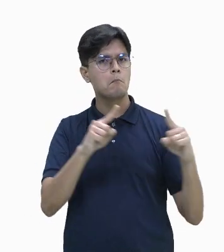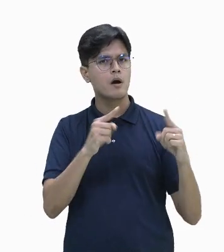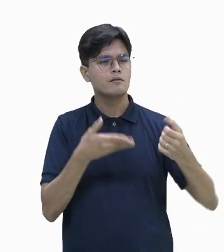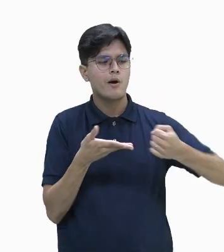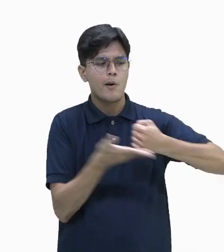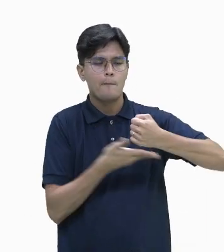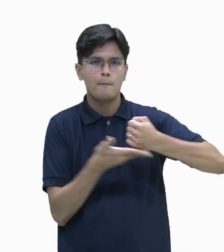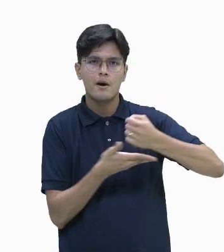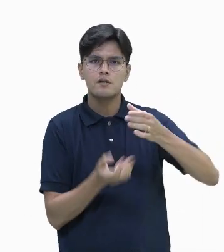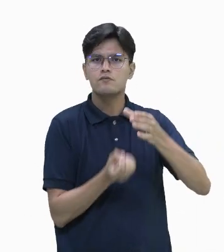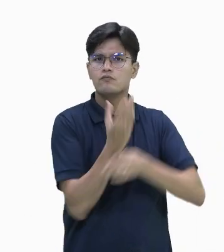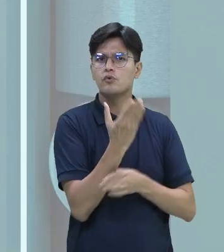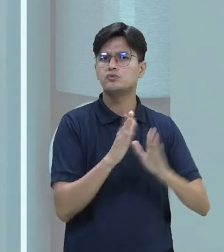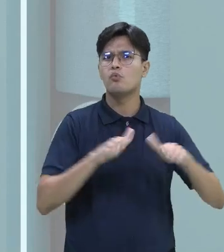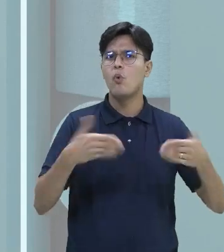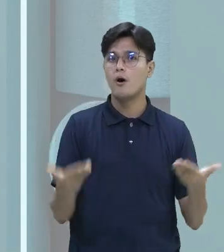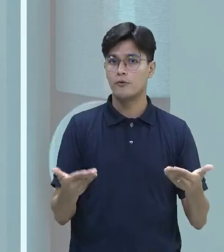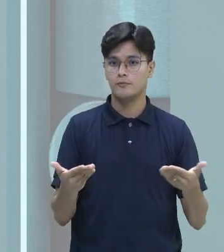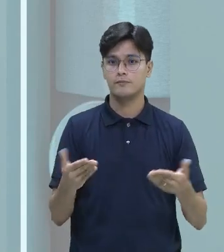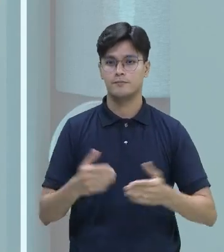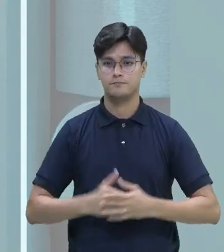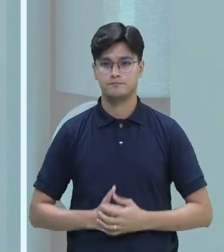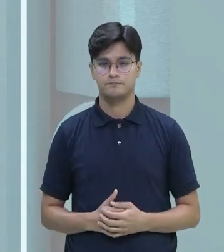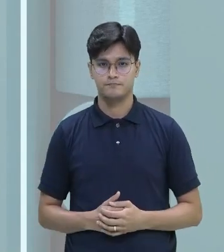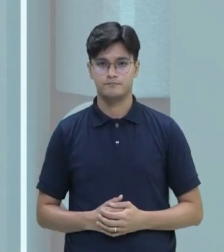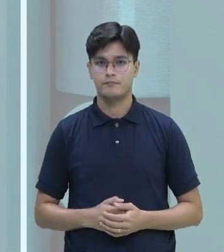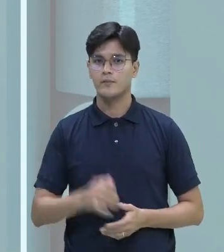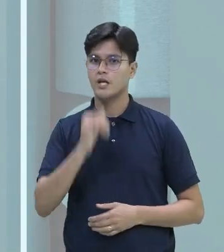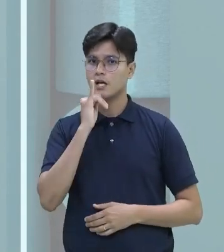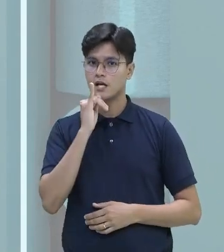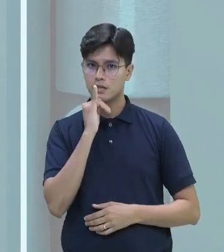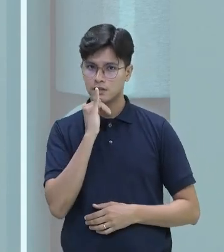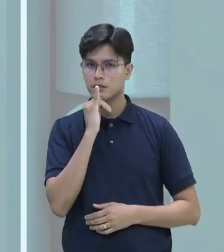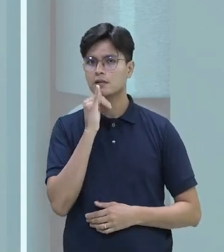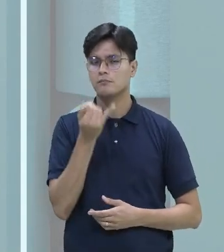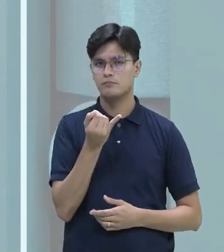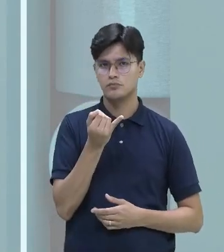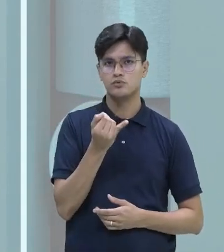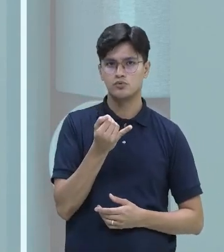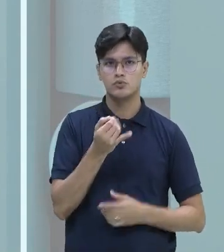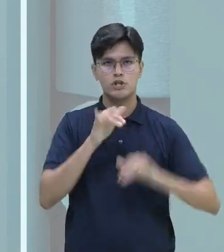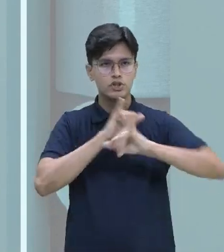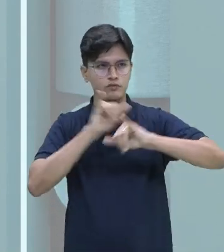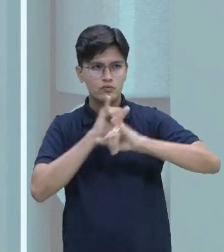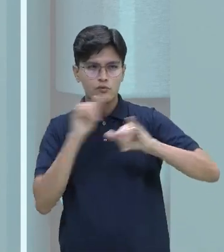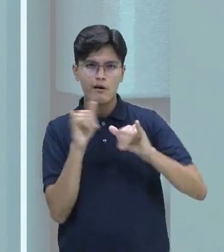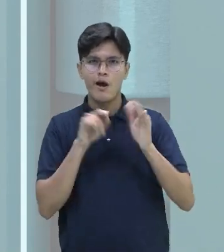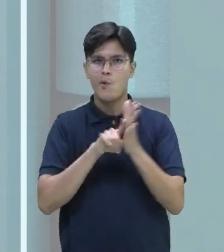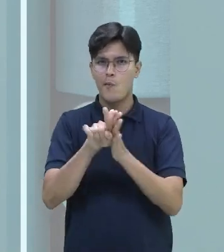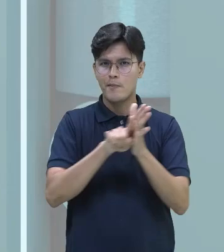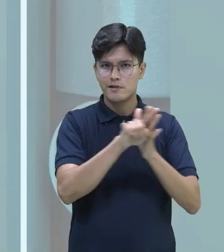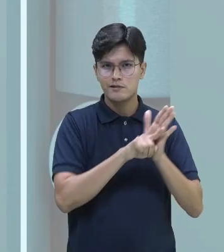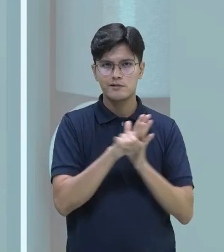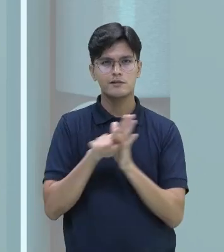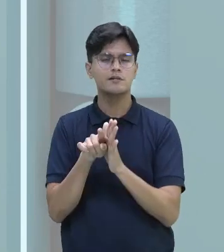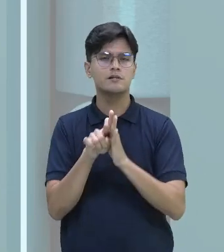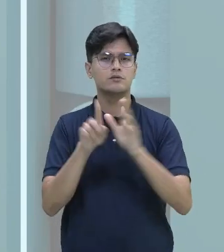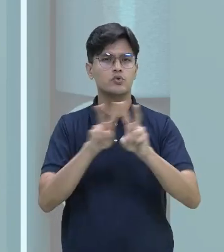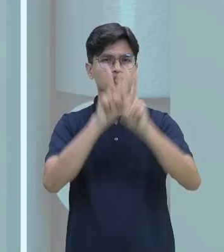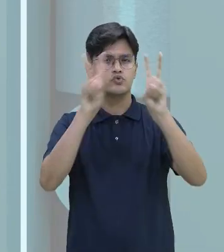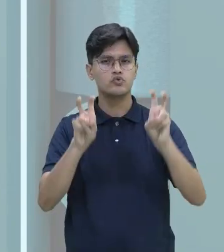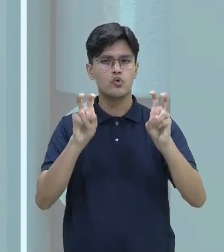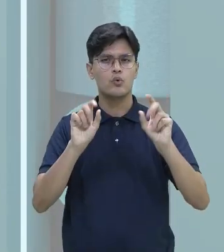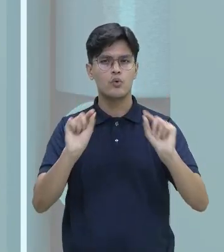que publicou esta notícia? Saiu uma pesquisa recente sobre a questão,